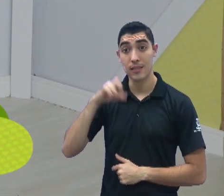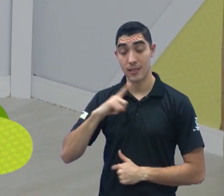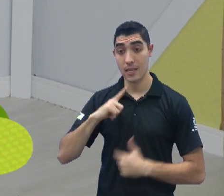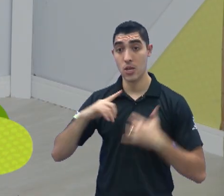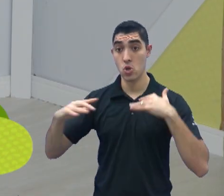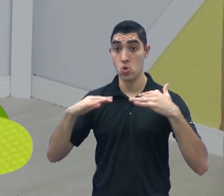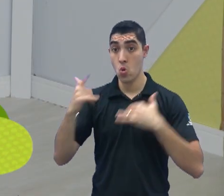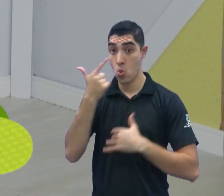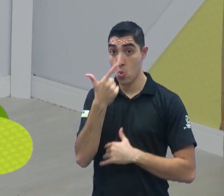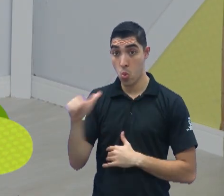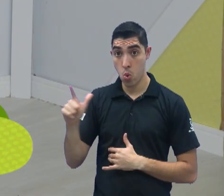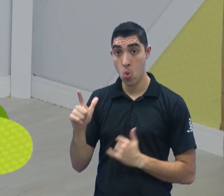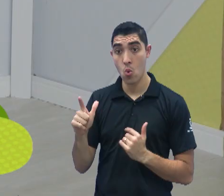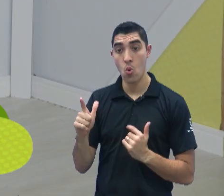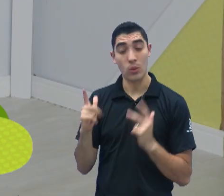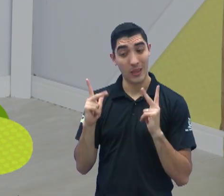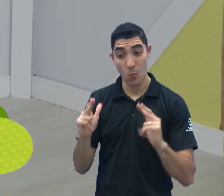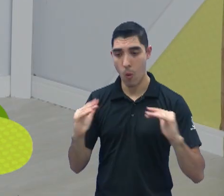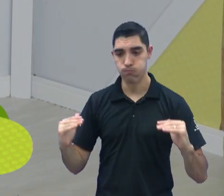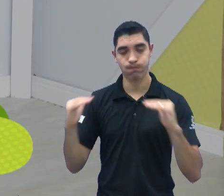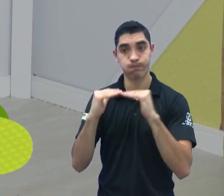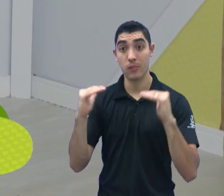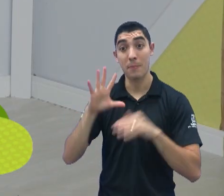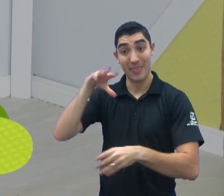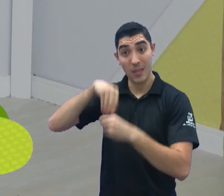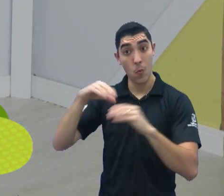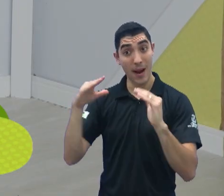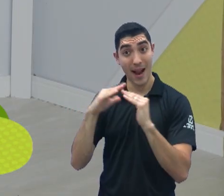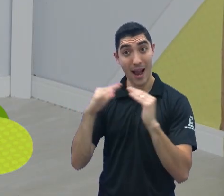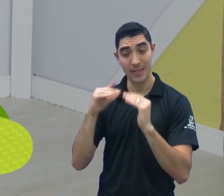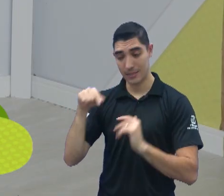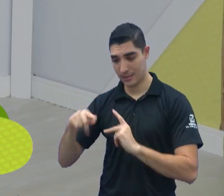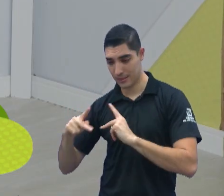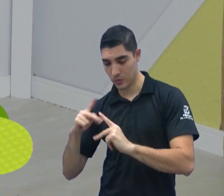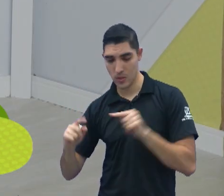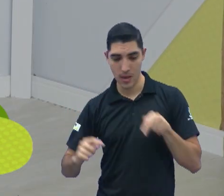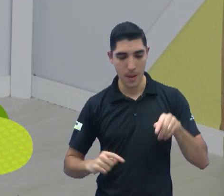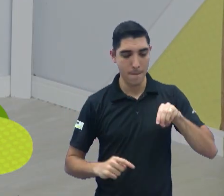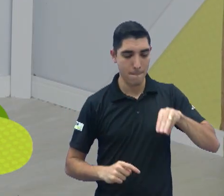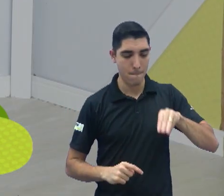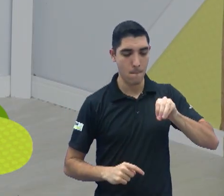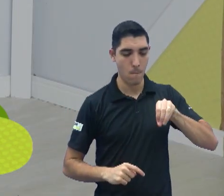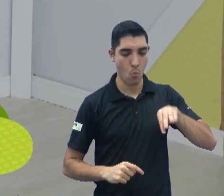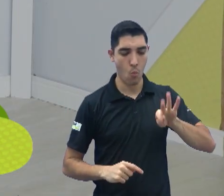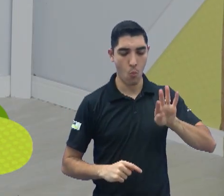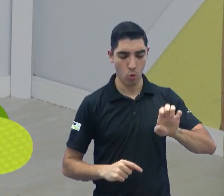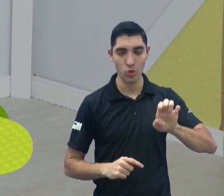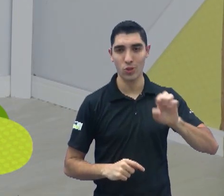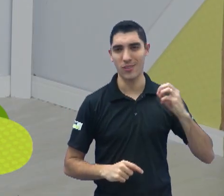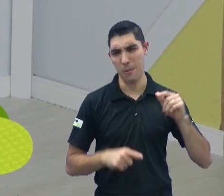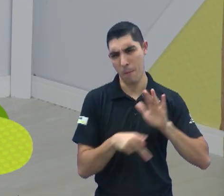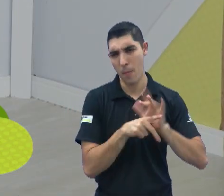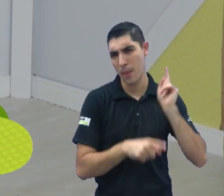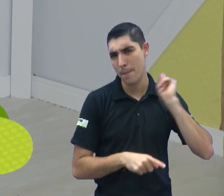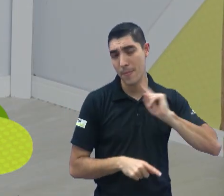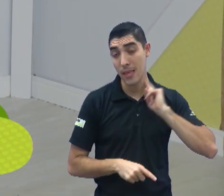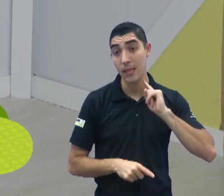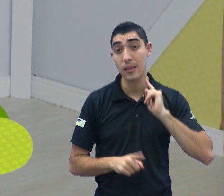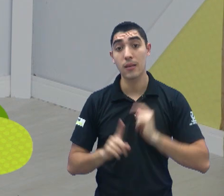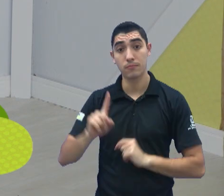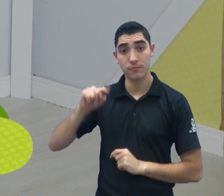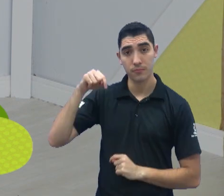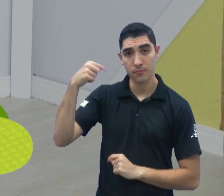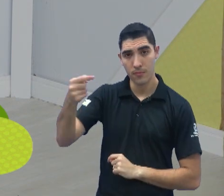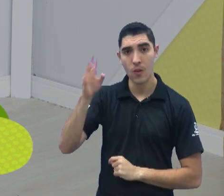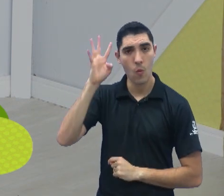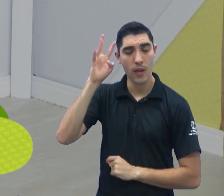para o São José, só que dessa vez em casa, enfrentando o Monte Carmelo de Minas Gerais. Jogo na quinta-feira, 19 horas, na Farmaconde Arena. A gente